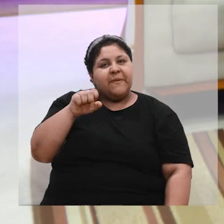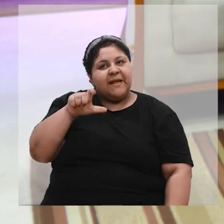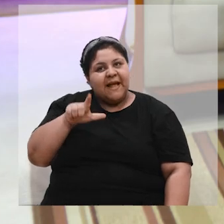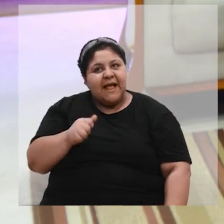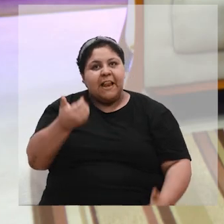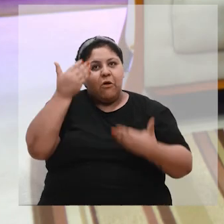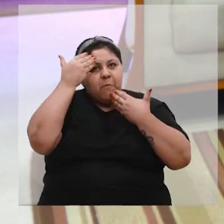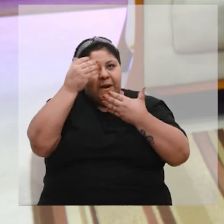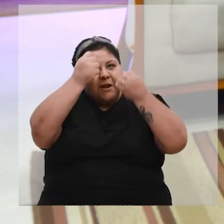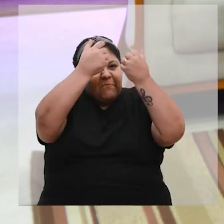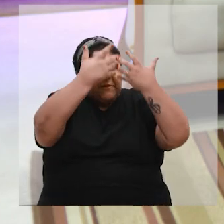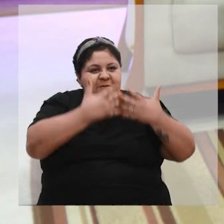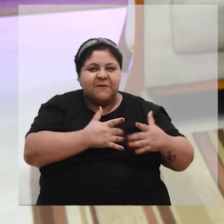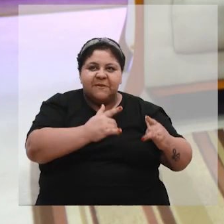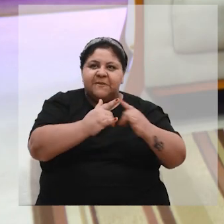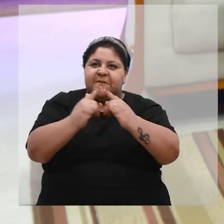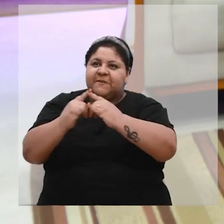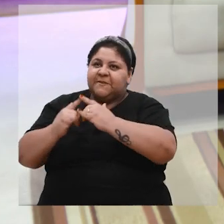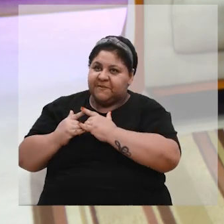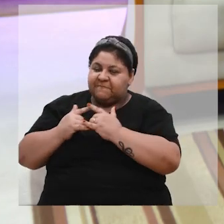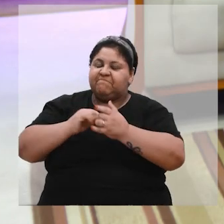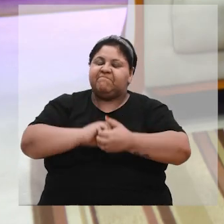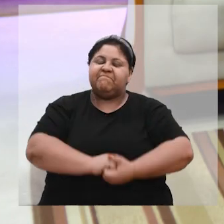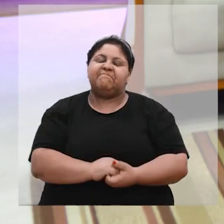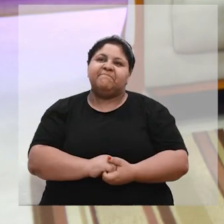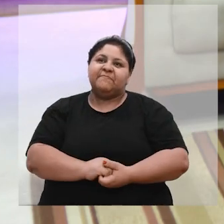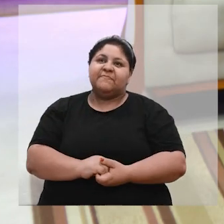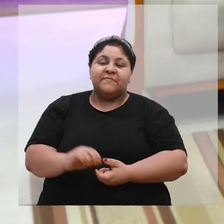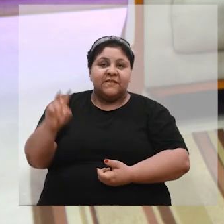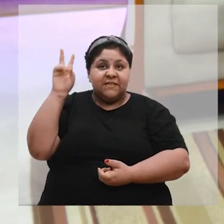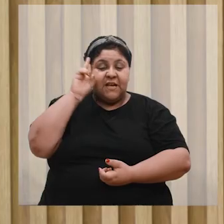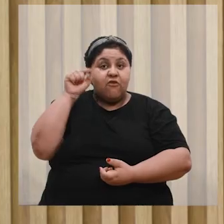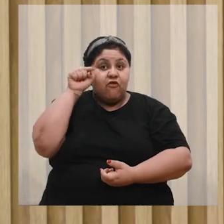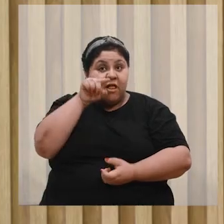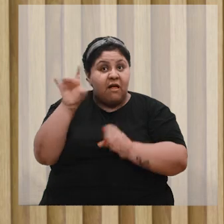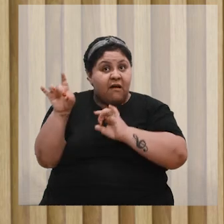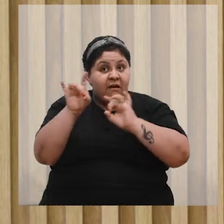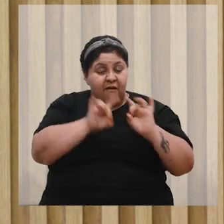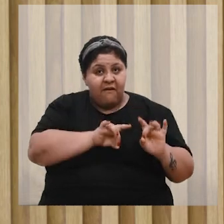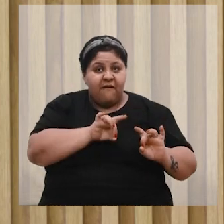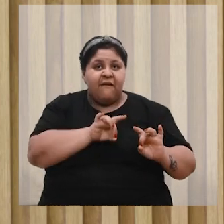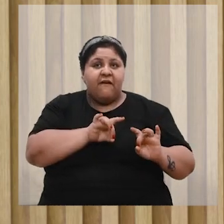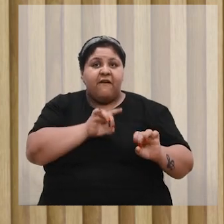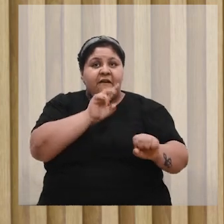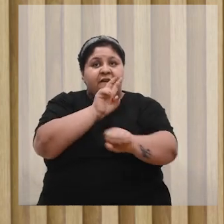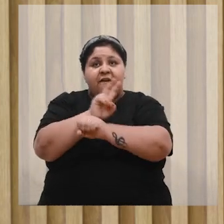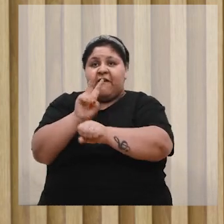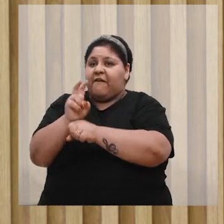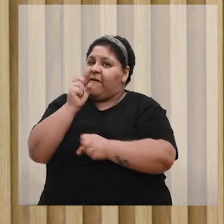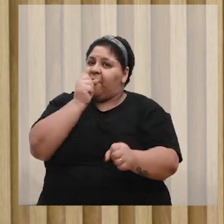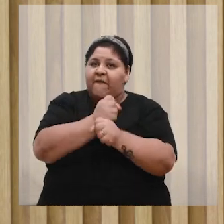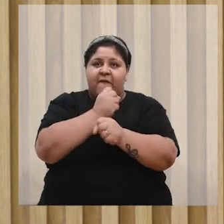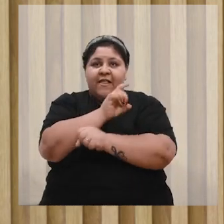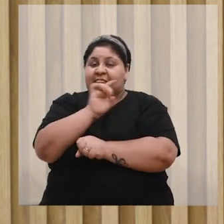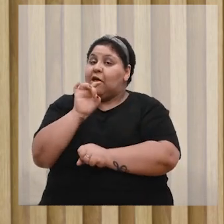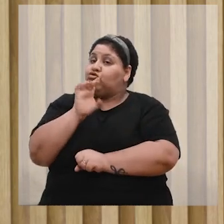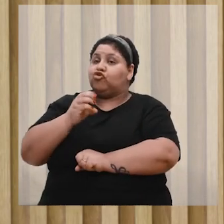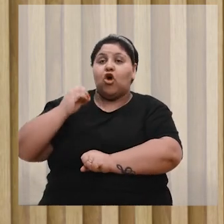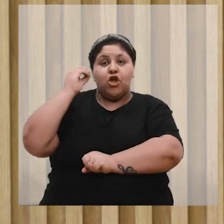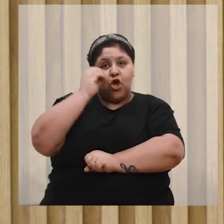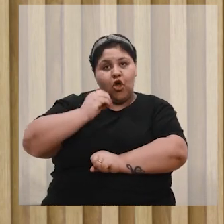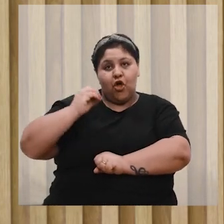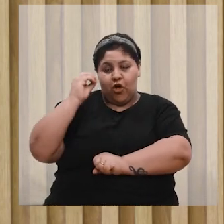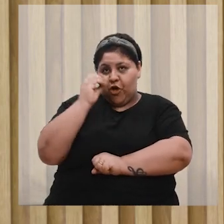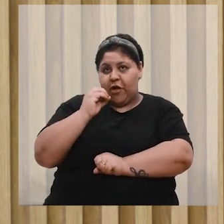da associação para nós conhecer, né? Que isso apoia tantas pessoas. E lembrar que você que está nos assistindo que o cuidado é o ano inteiro, não só